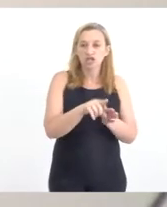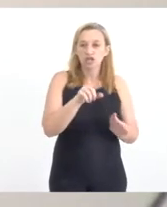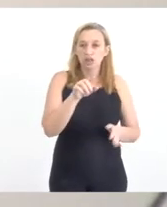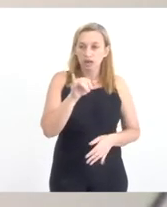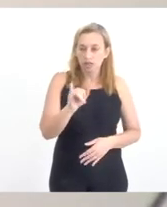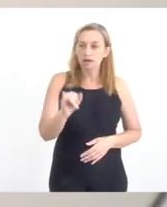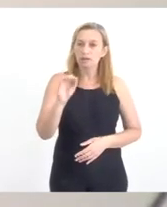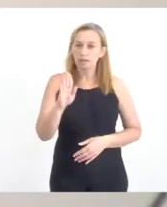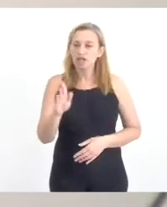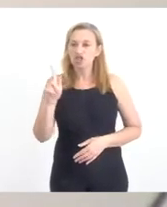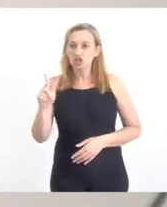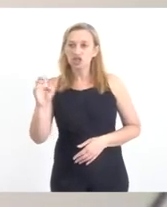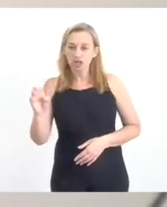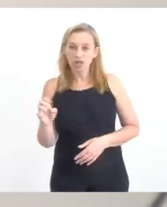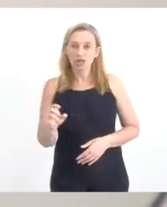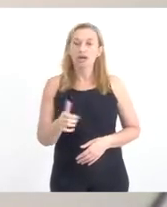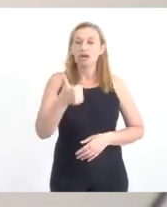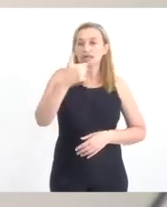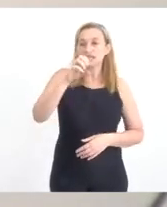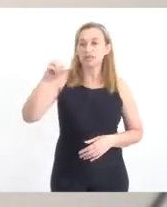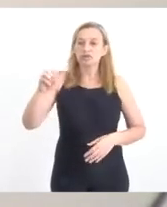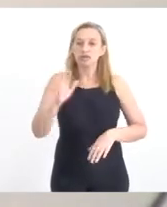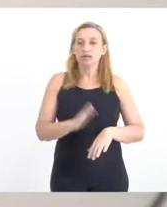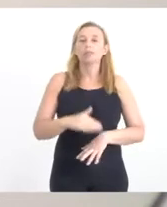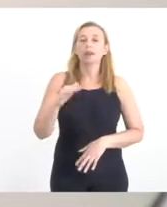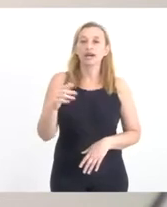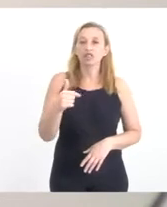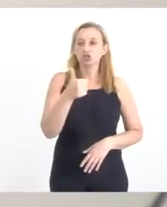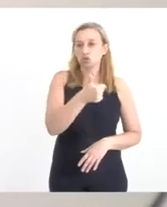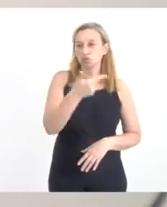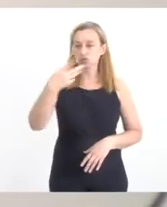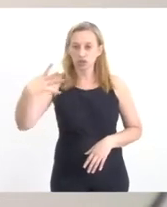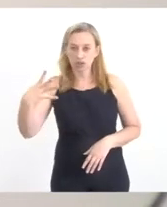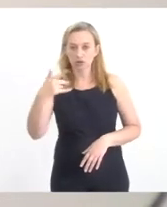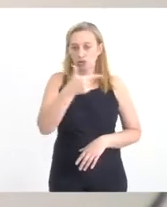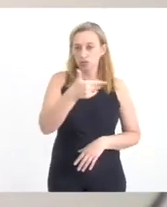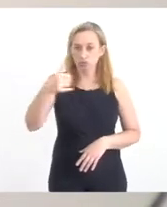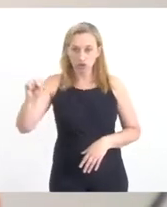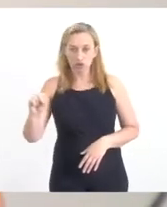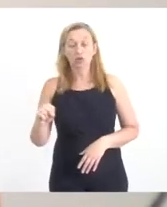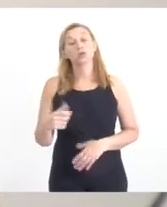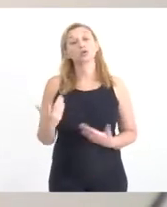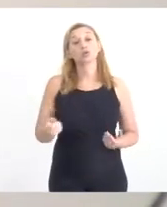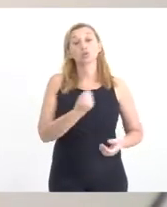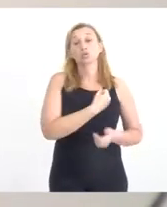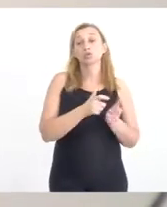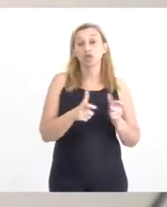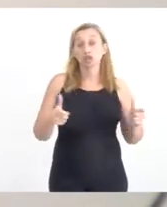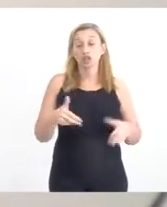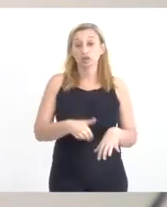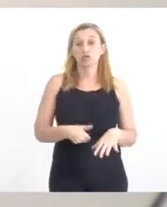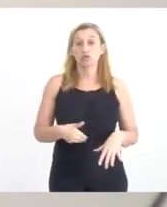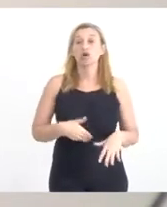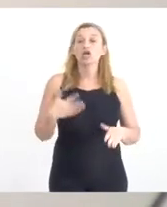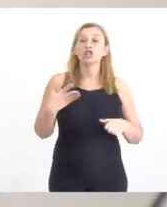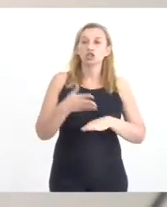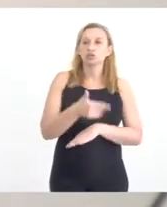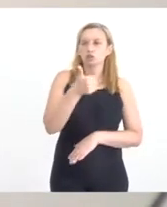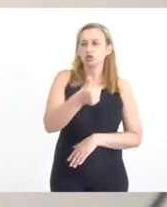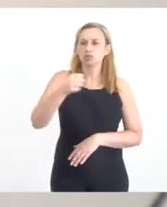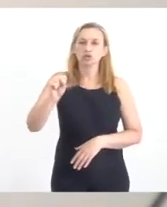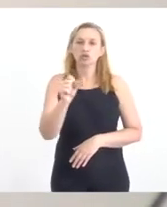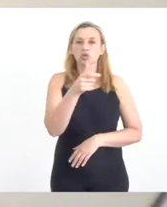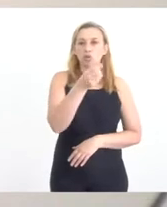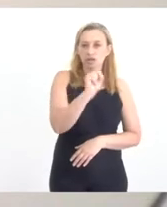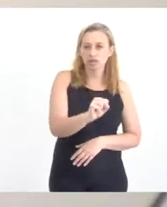IBGE aqui deu um número cem porcento maior de 2014 para 2018 do aumento da Fome Chegamos em 2018